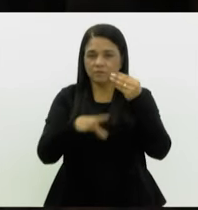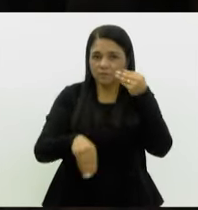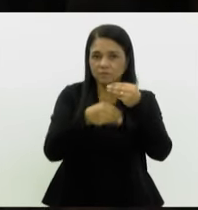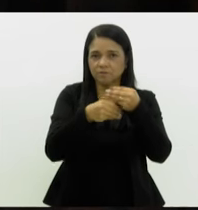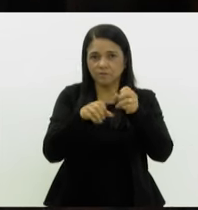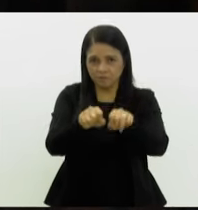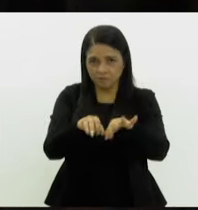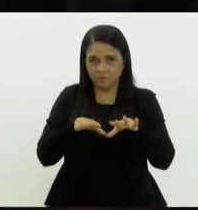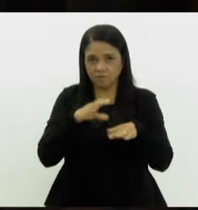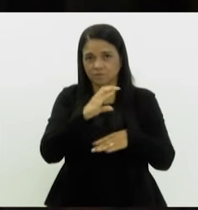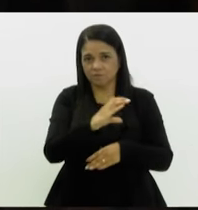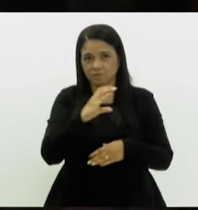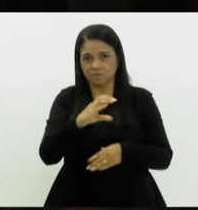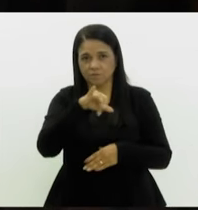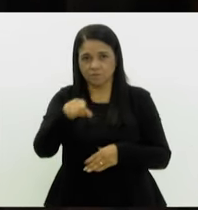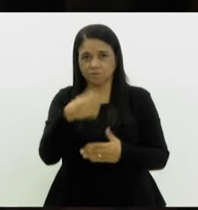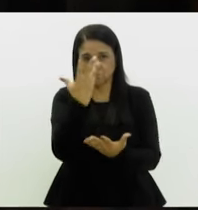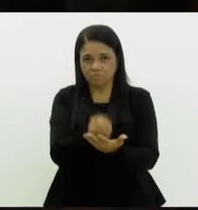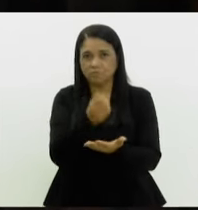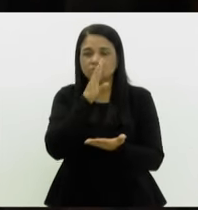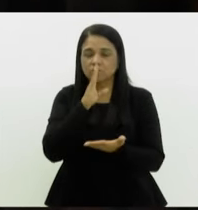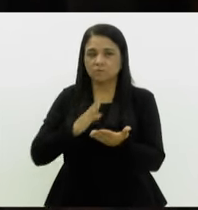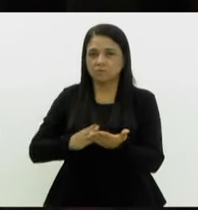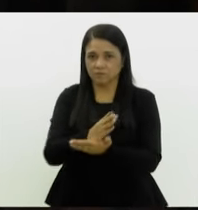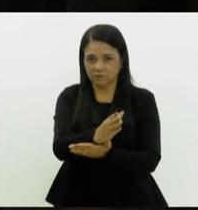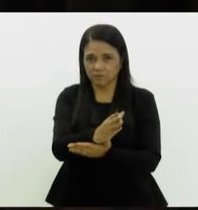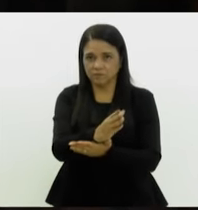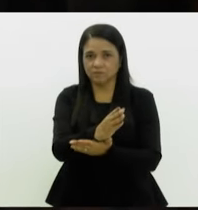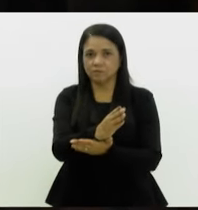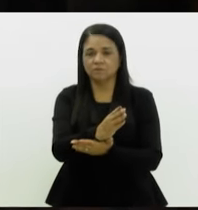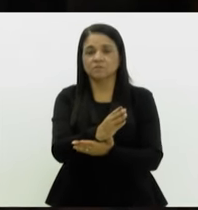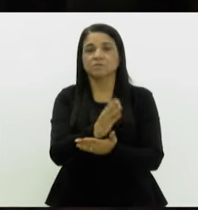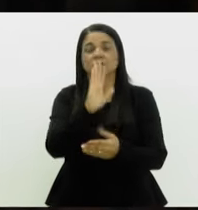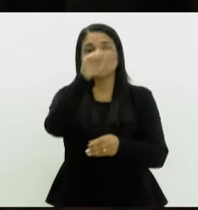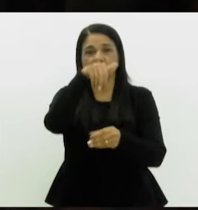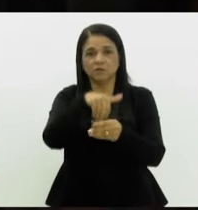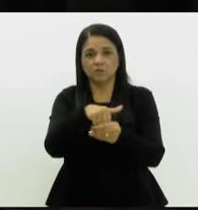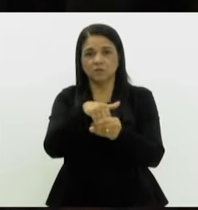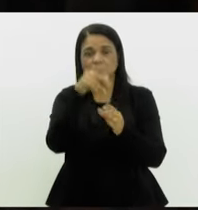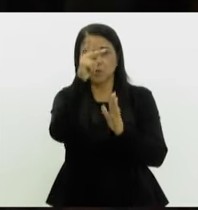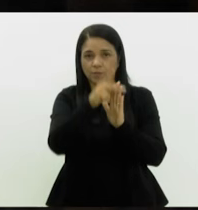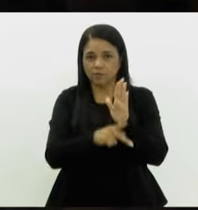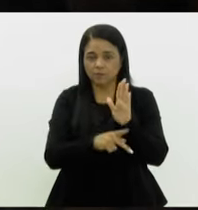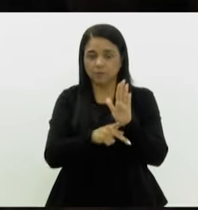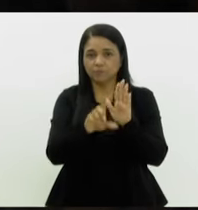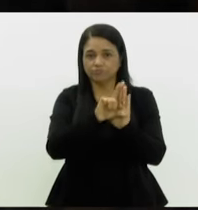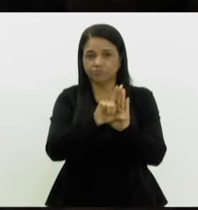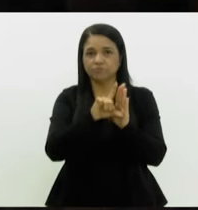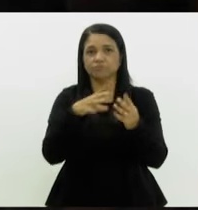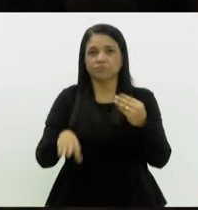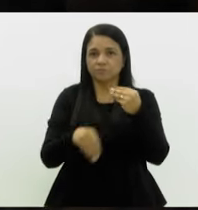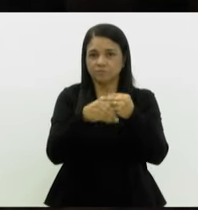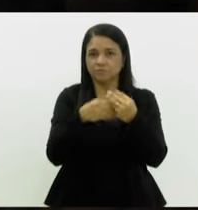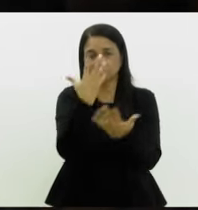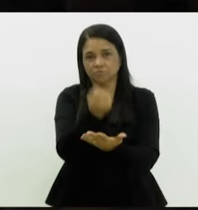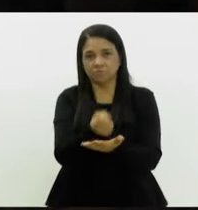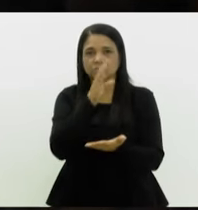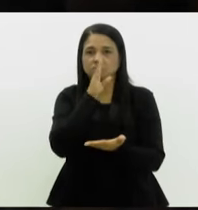plenário da CCJ, senhores que aprovam, permaneçam como estão, aprovado. Em votação, o projeto assim emendado, senhores que aprovam, permaneçam como